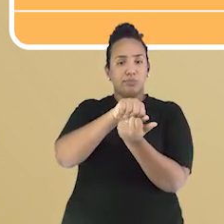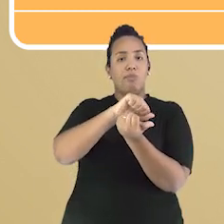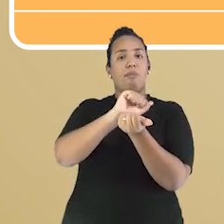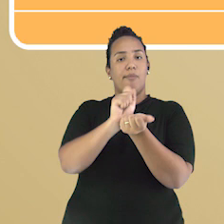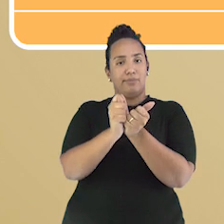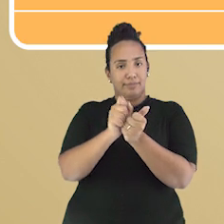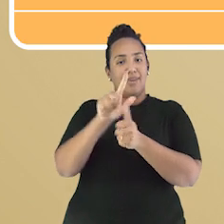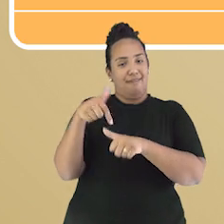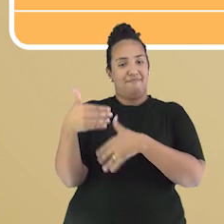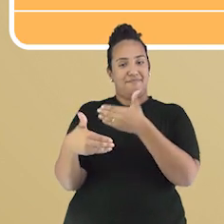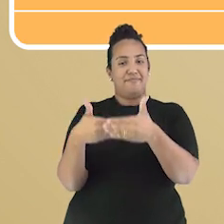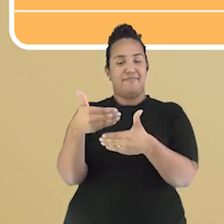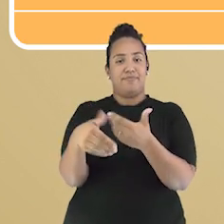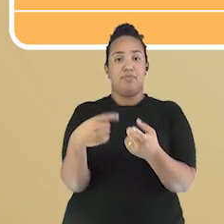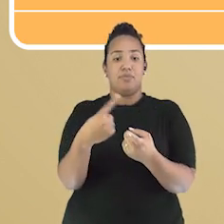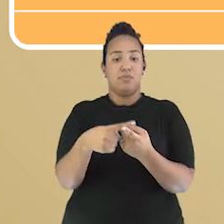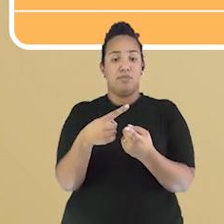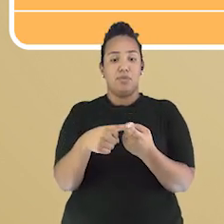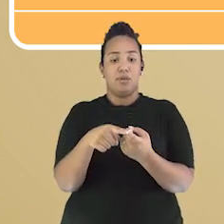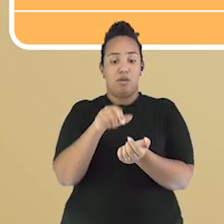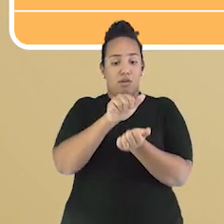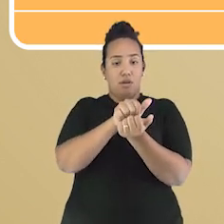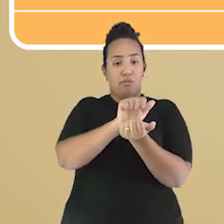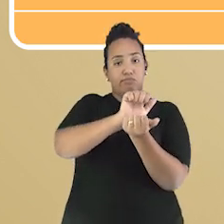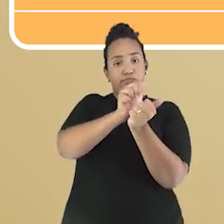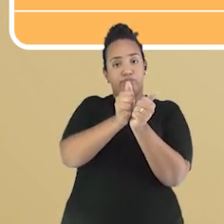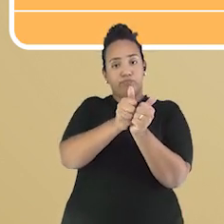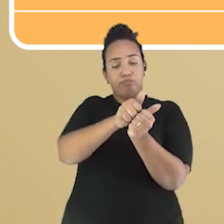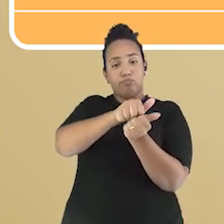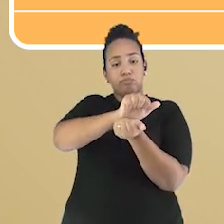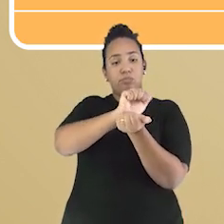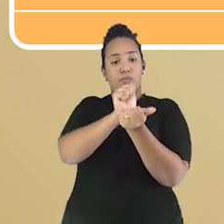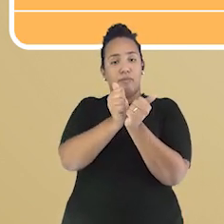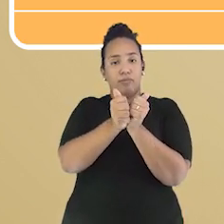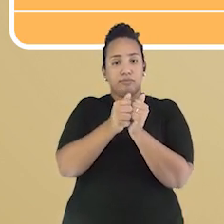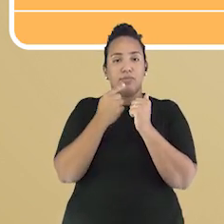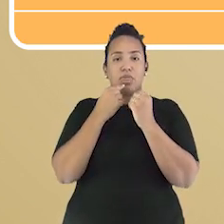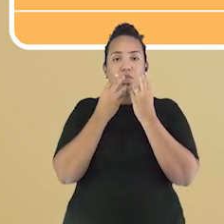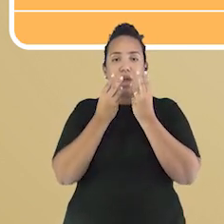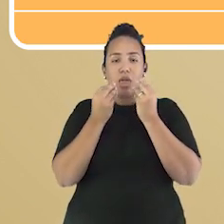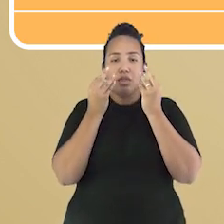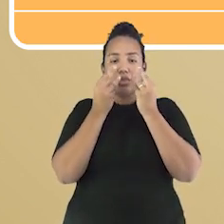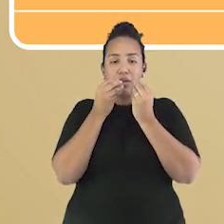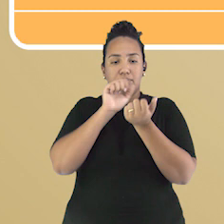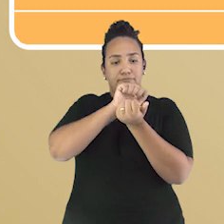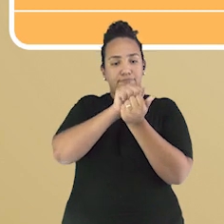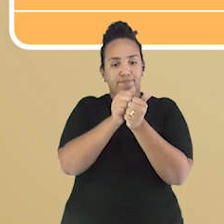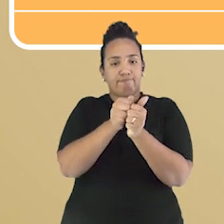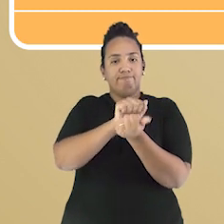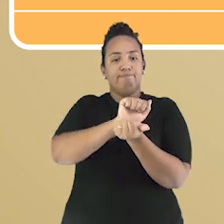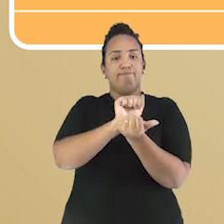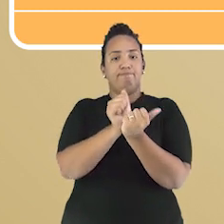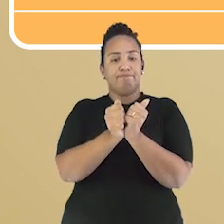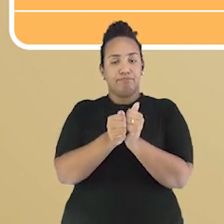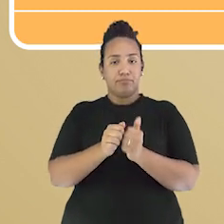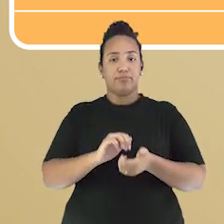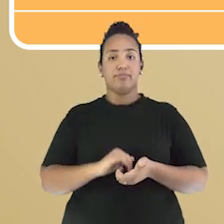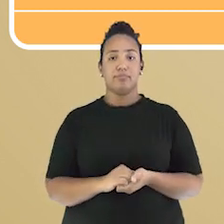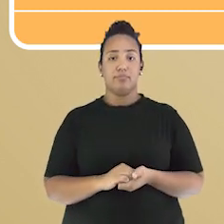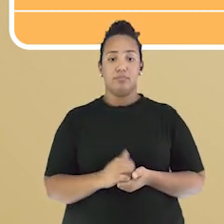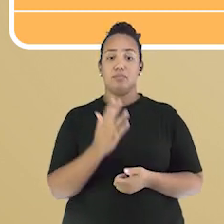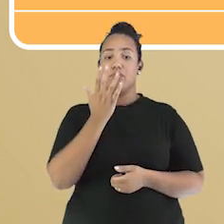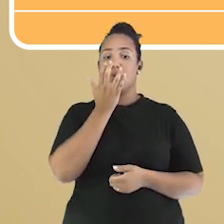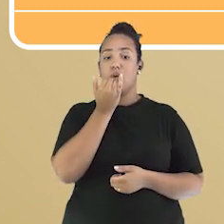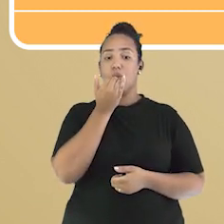parte do processo, porque tritura o alimento com auxílio da nossa saliva e dentes. O